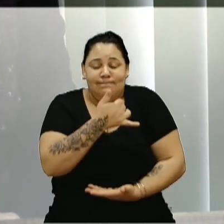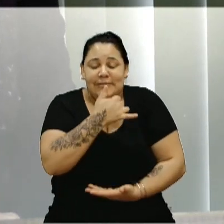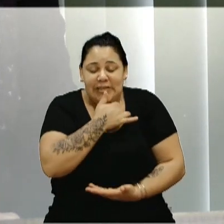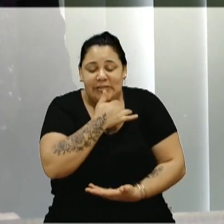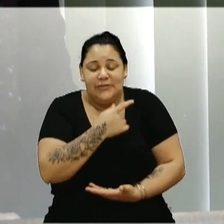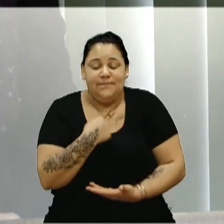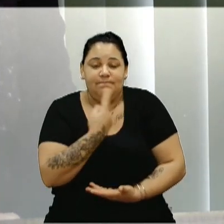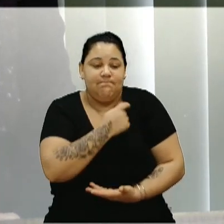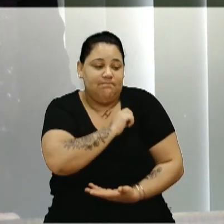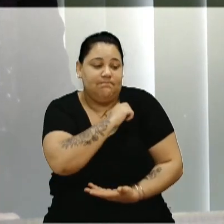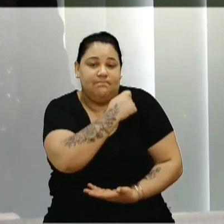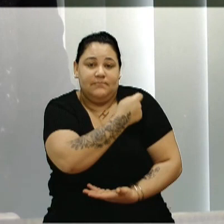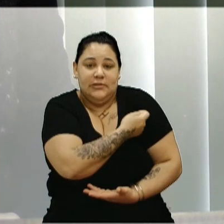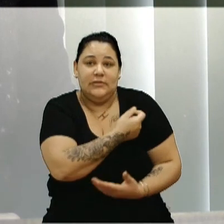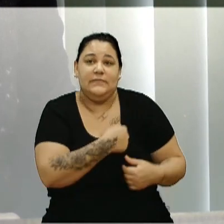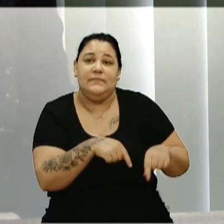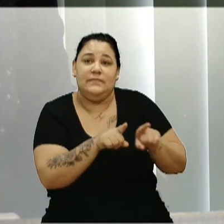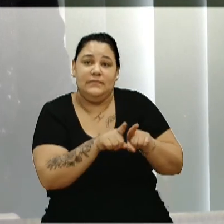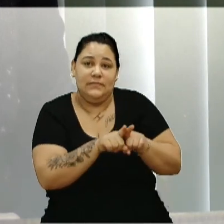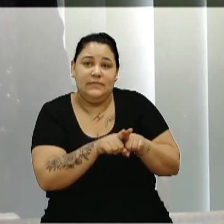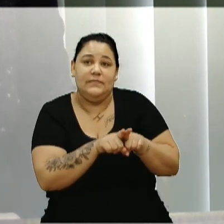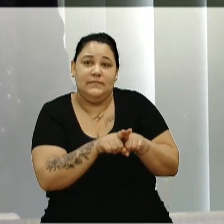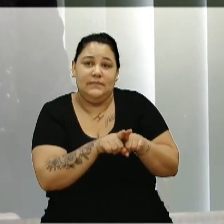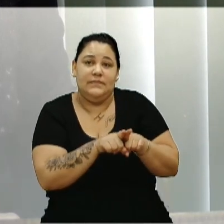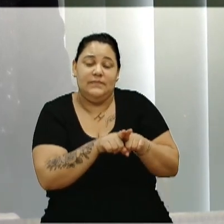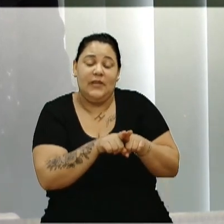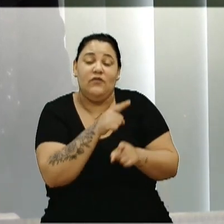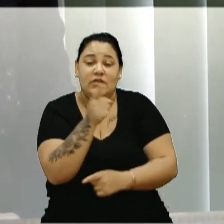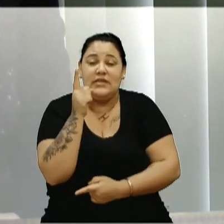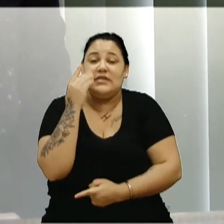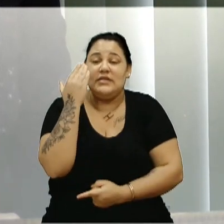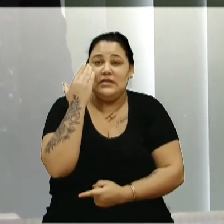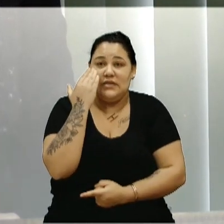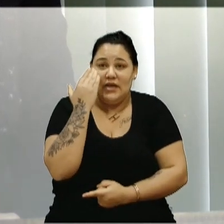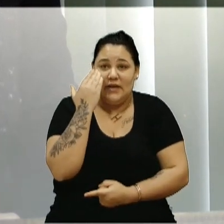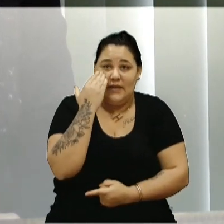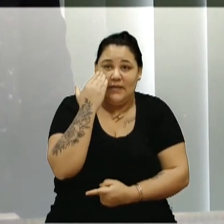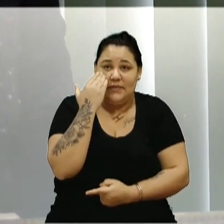nossa receita ela vai cair, seguramente, não se sabe que proporção, mas